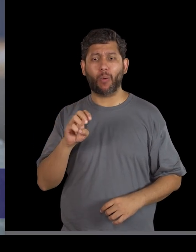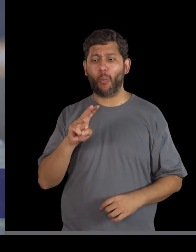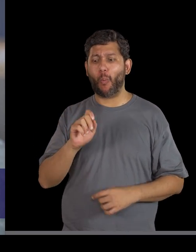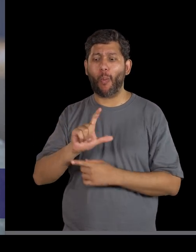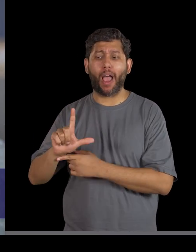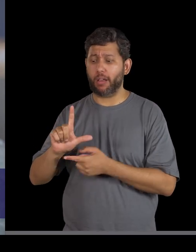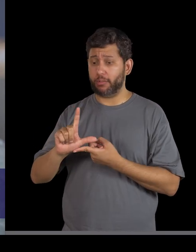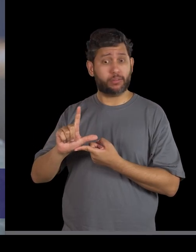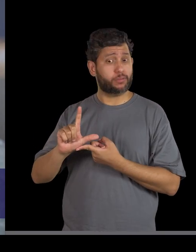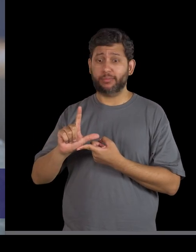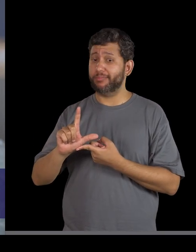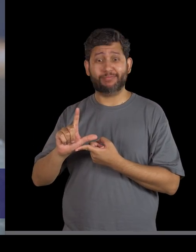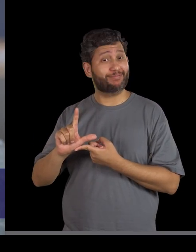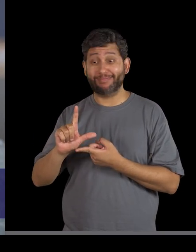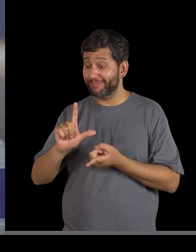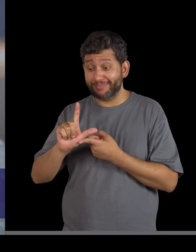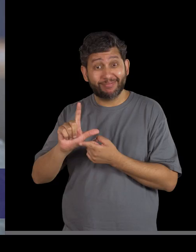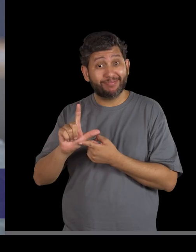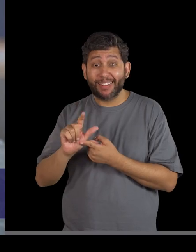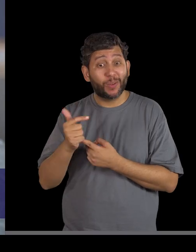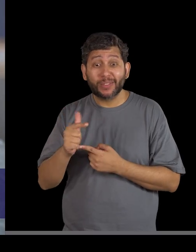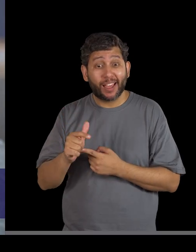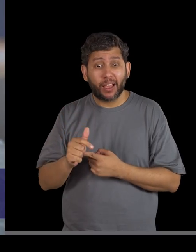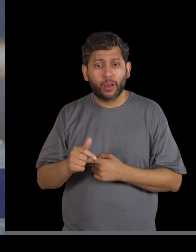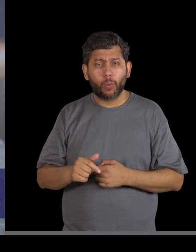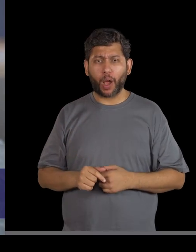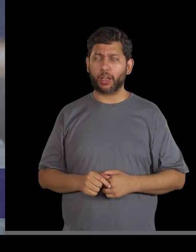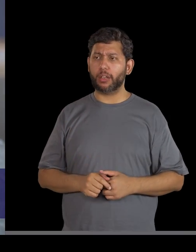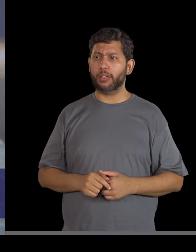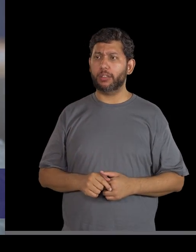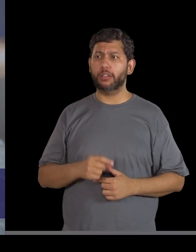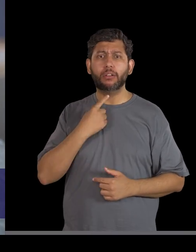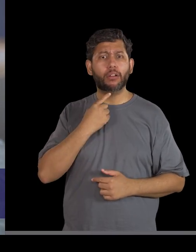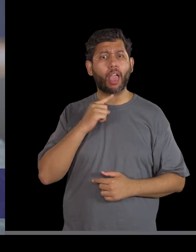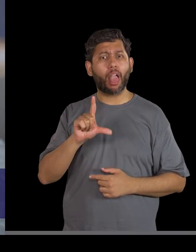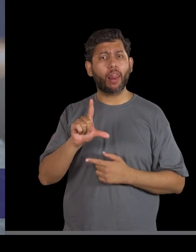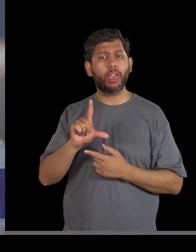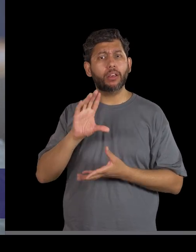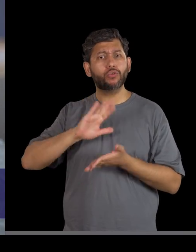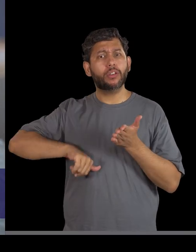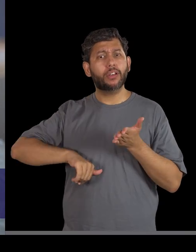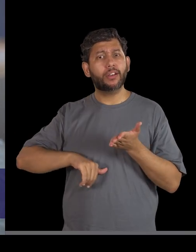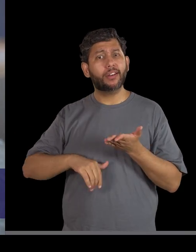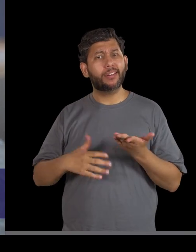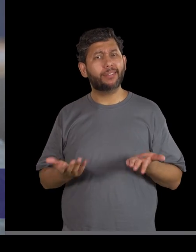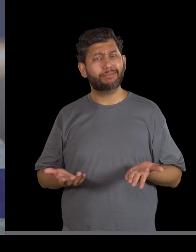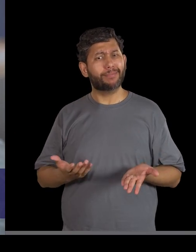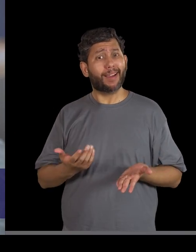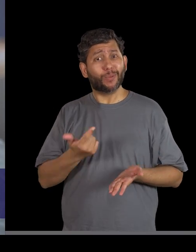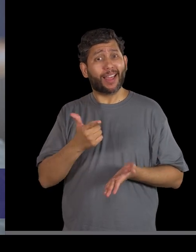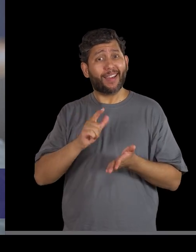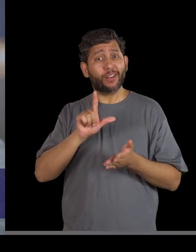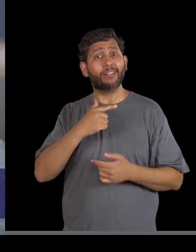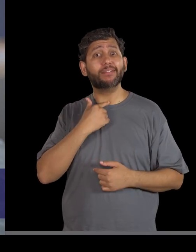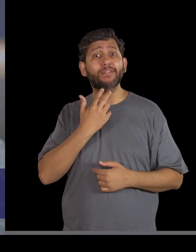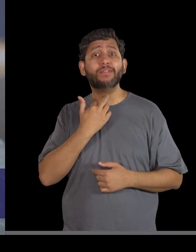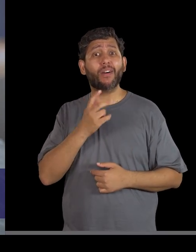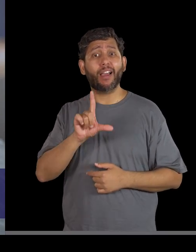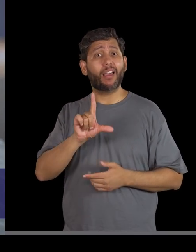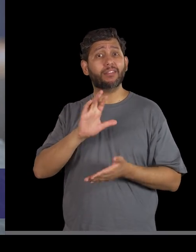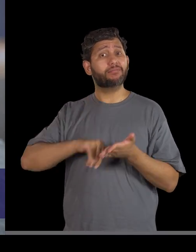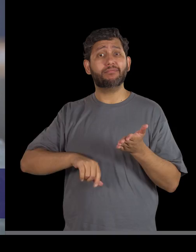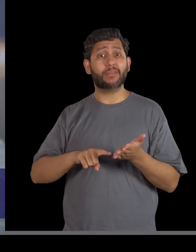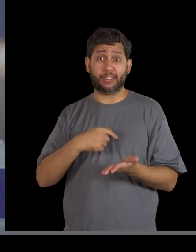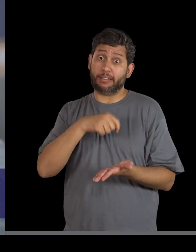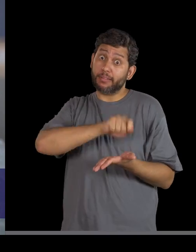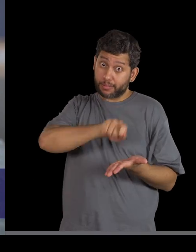essa palavra, quer dizer. Mas aí você vê a transcrição, você pode ter a certeza. Caramba, não tem L nessa transcrição. Gente, cadê o L? Não tem. É